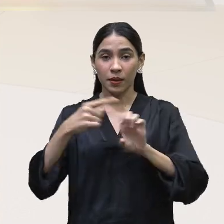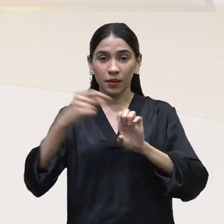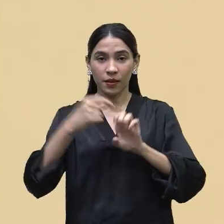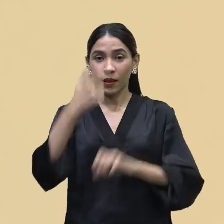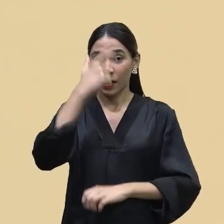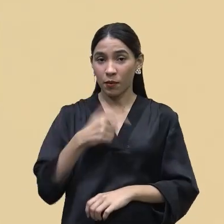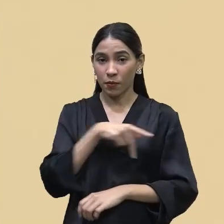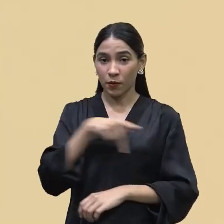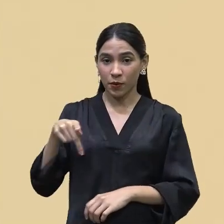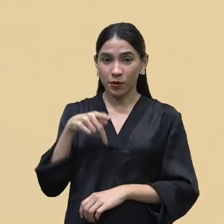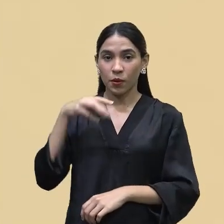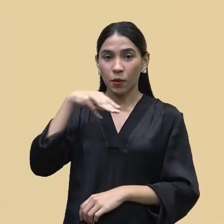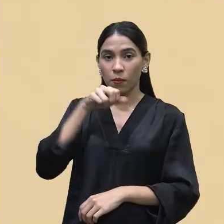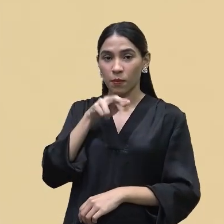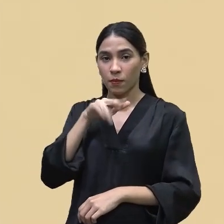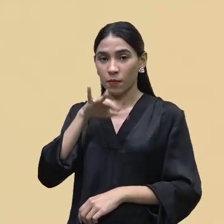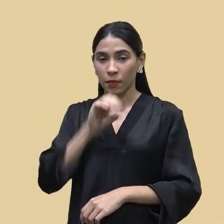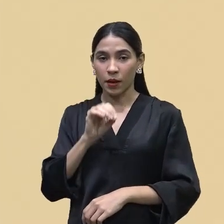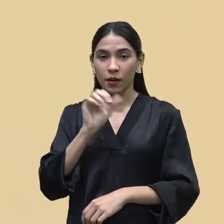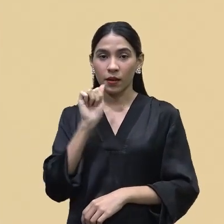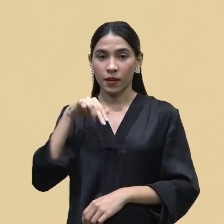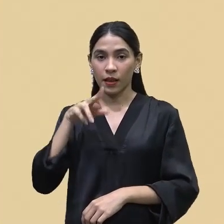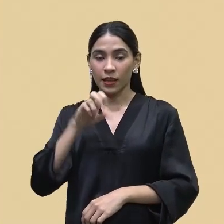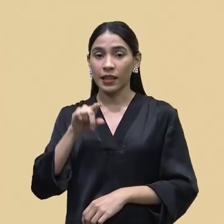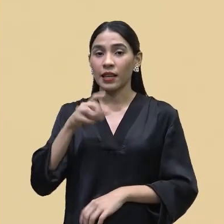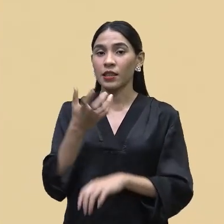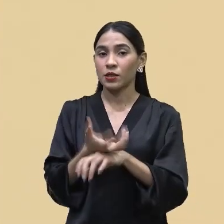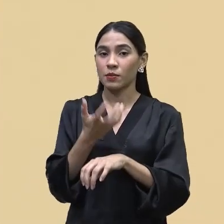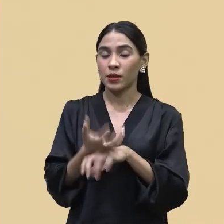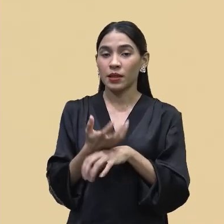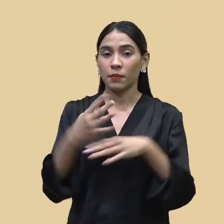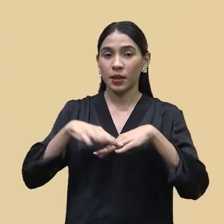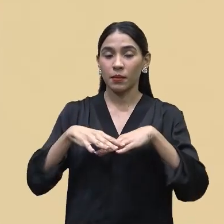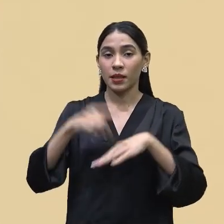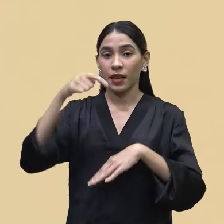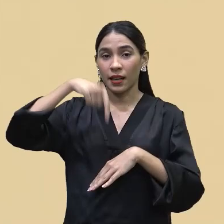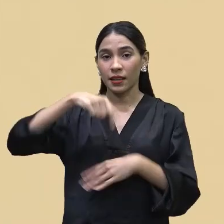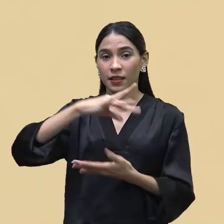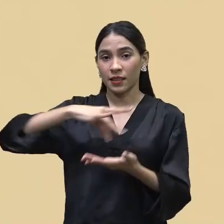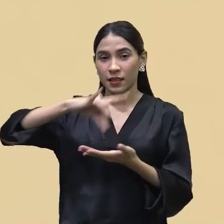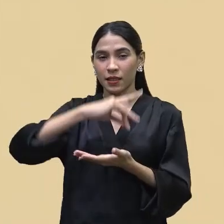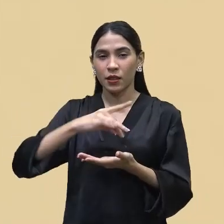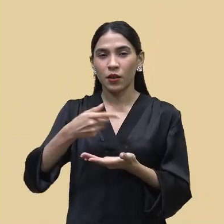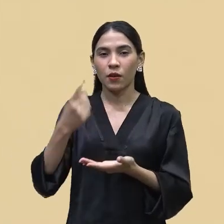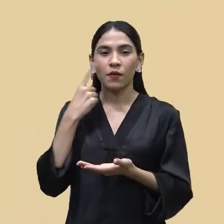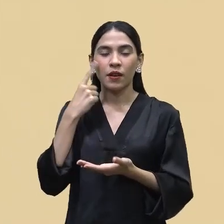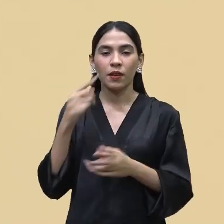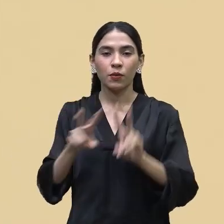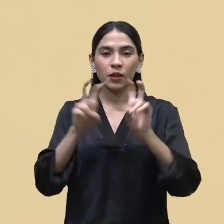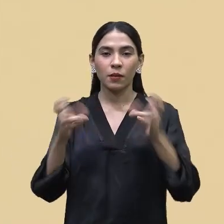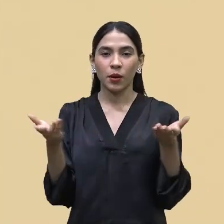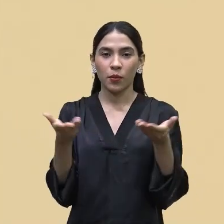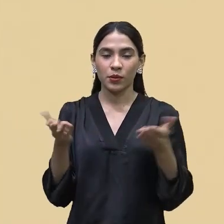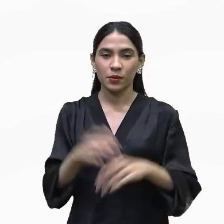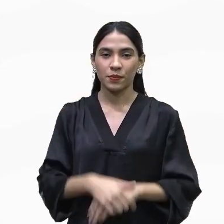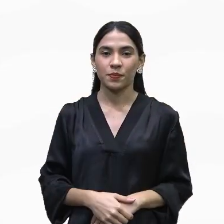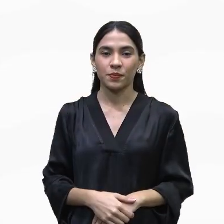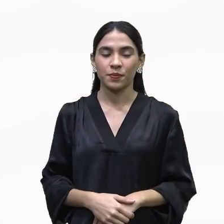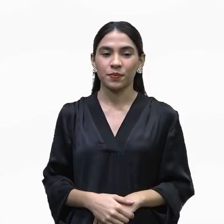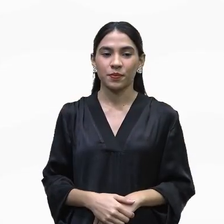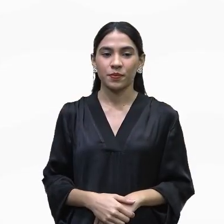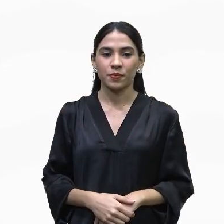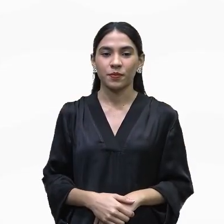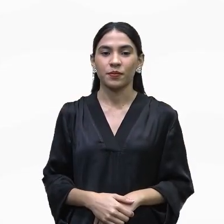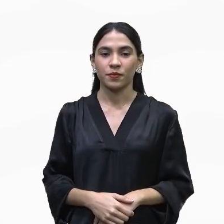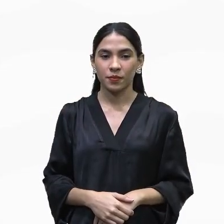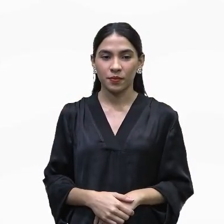Eu sou o professor Mário André, professor de Matemática aqui em Centro de Mídias, e vamos verificar do que se tratará a nossa aula.